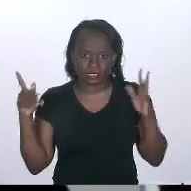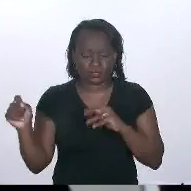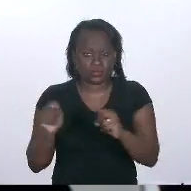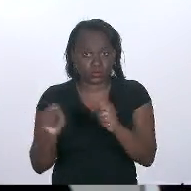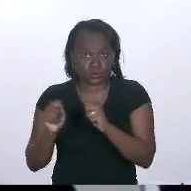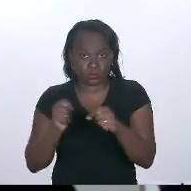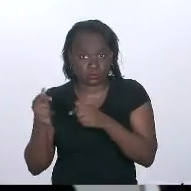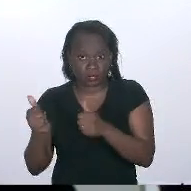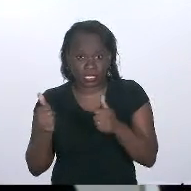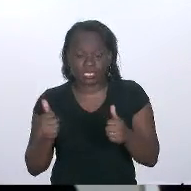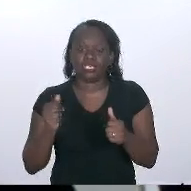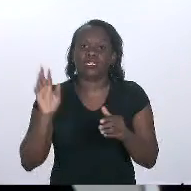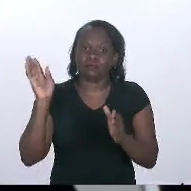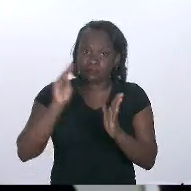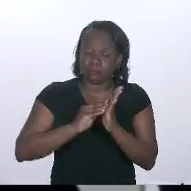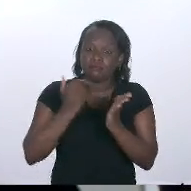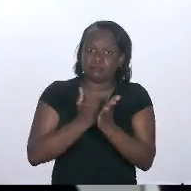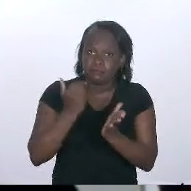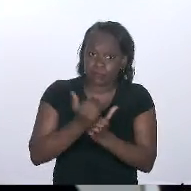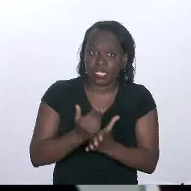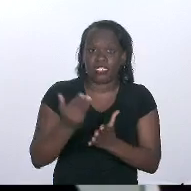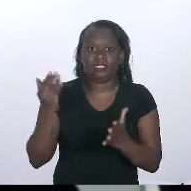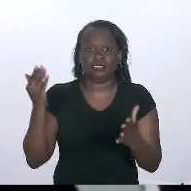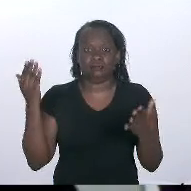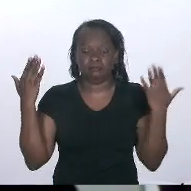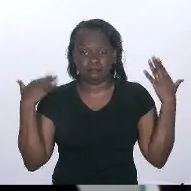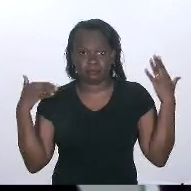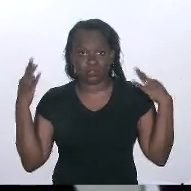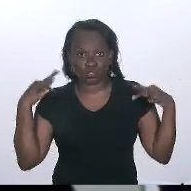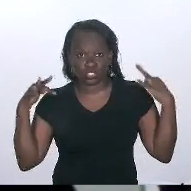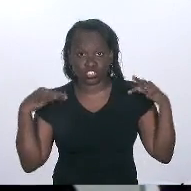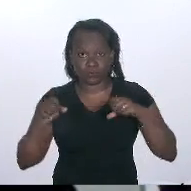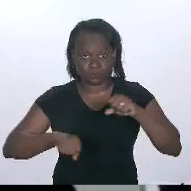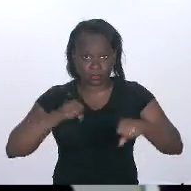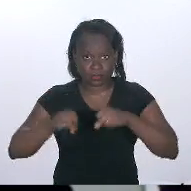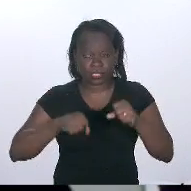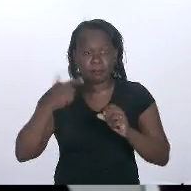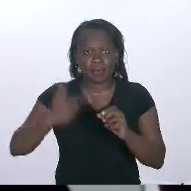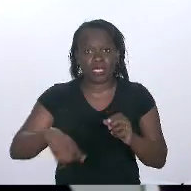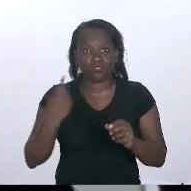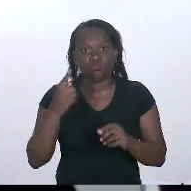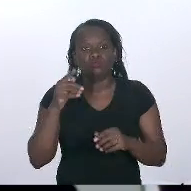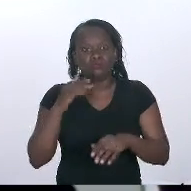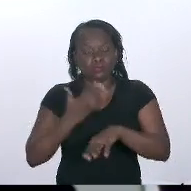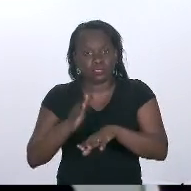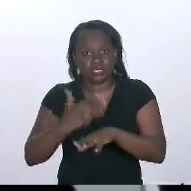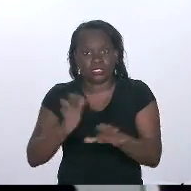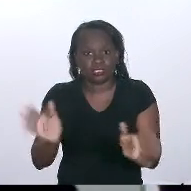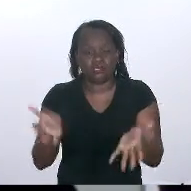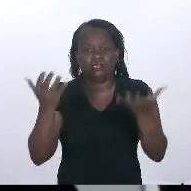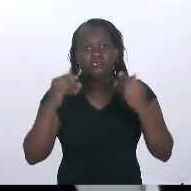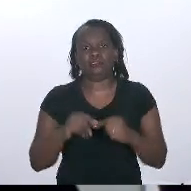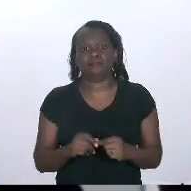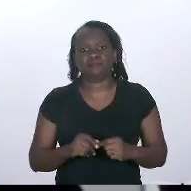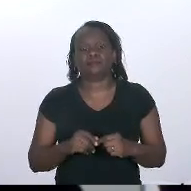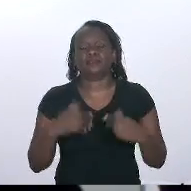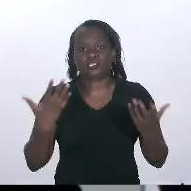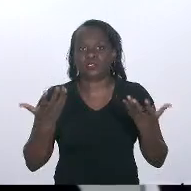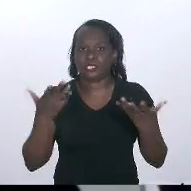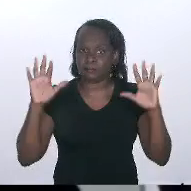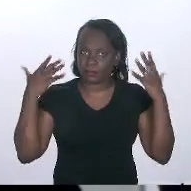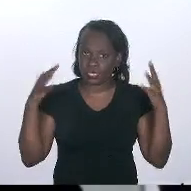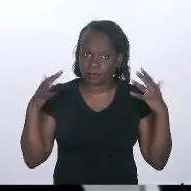incorpora o cicloturismo como e é mais uma modalidade a se desenvolver e promover então quero